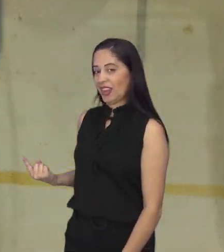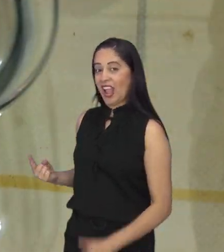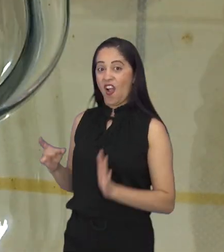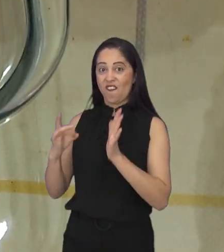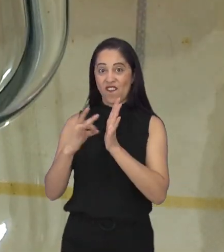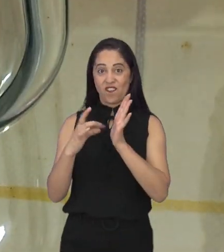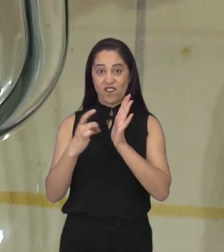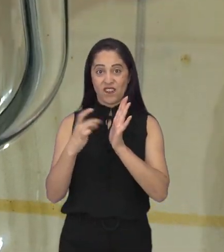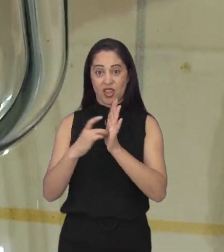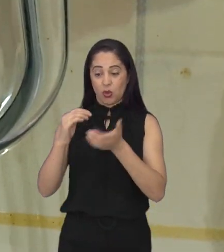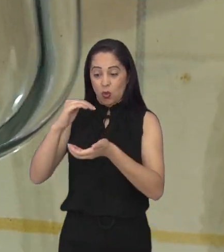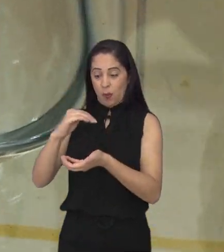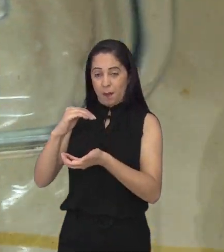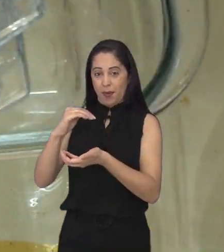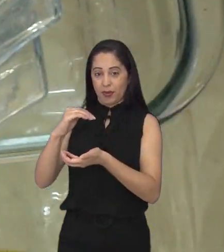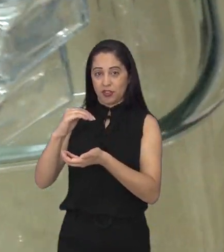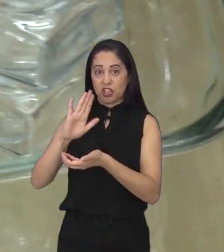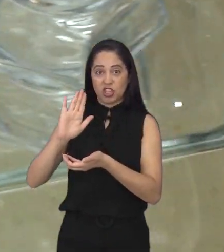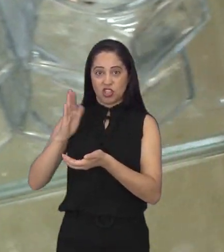ele tá lá no forno, né?